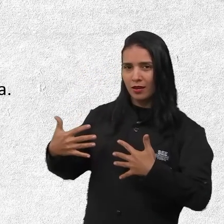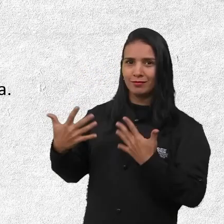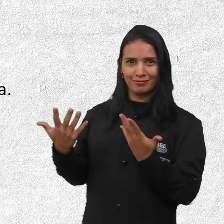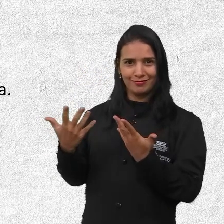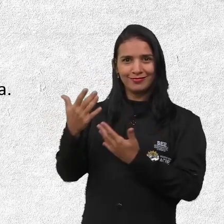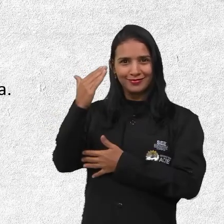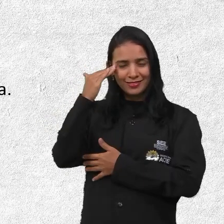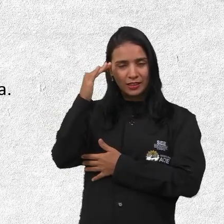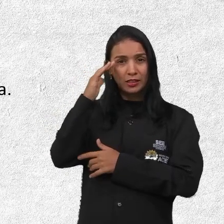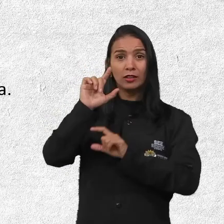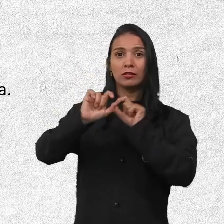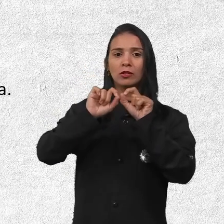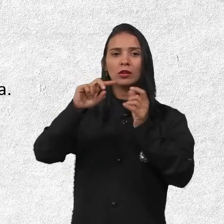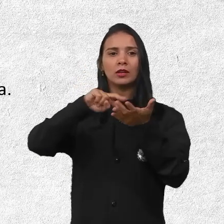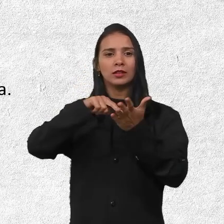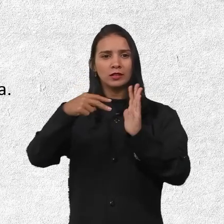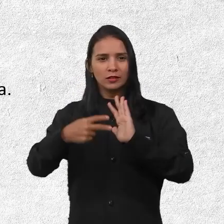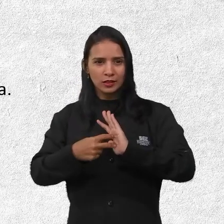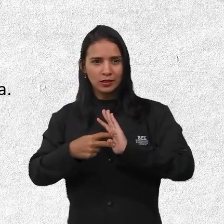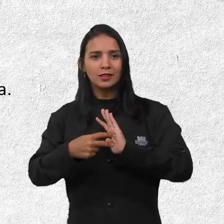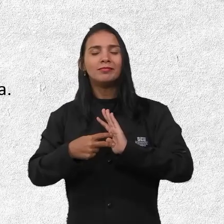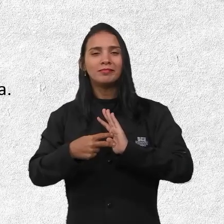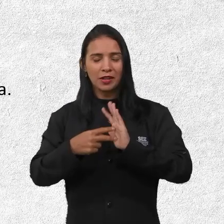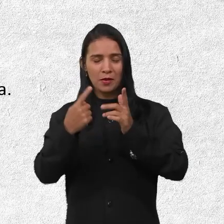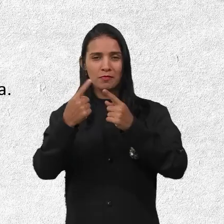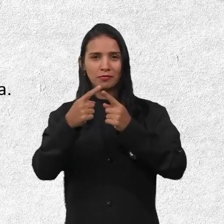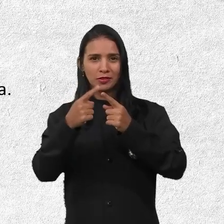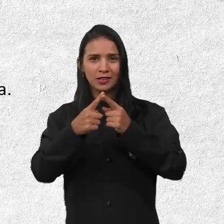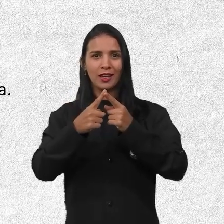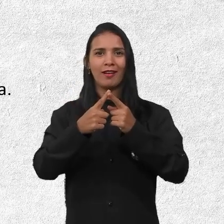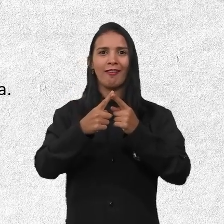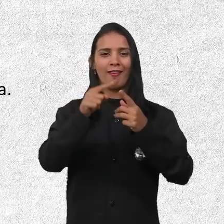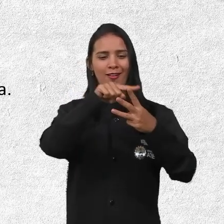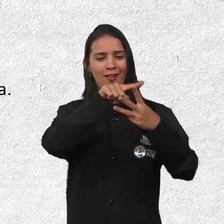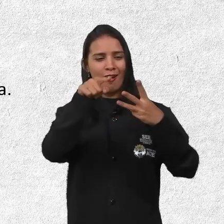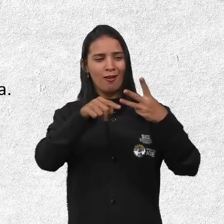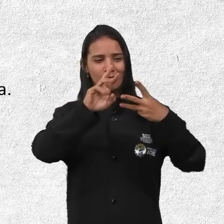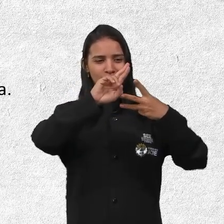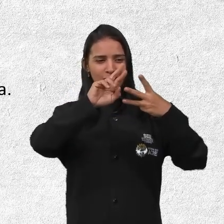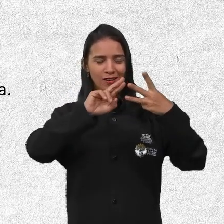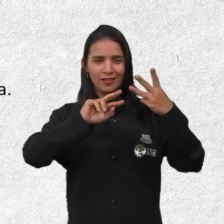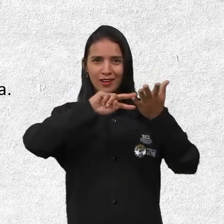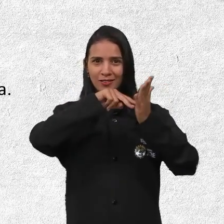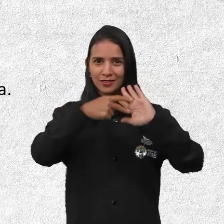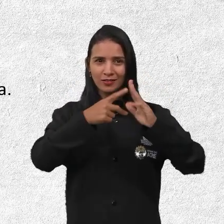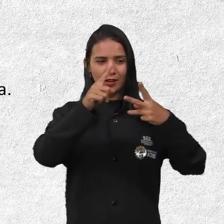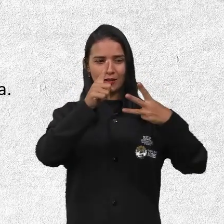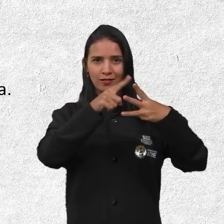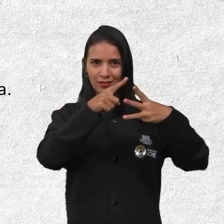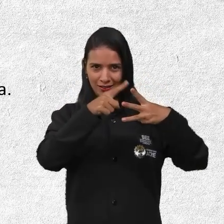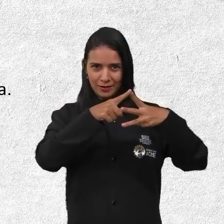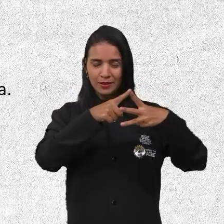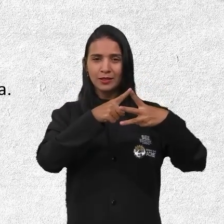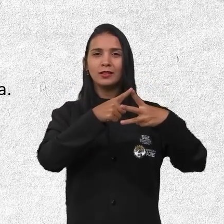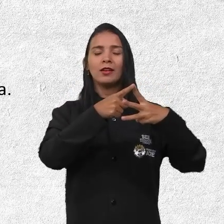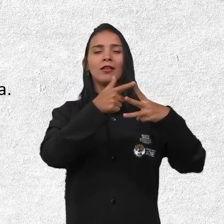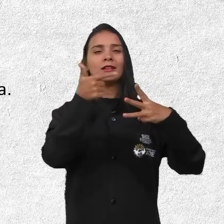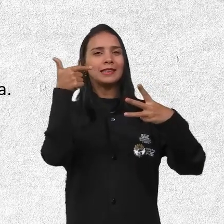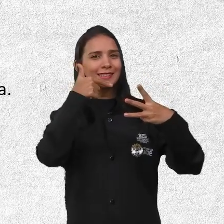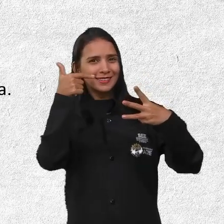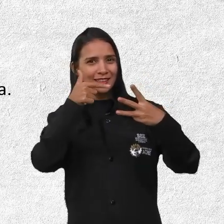mesmo? Ironia é isso mesmo? Ou então a polissemia também tem essa complexidade, tem